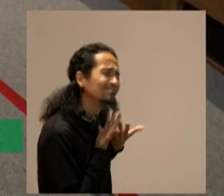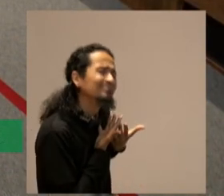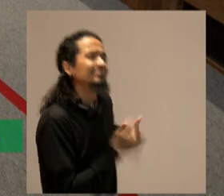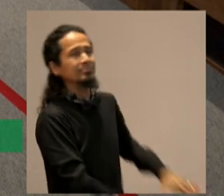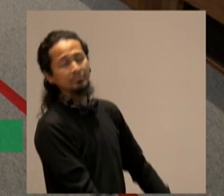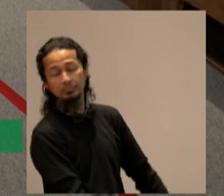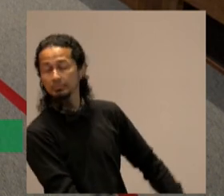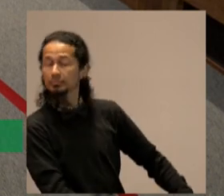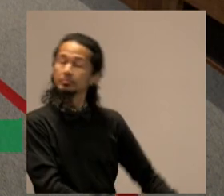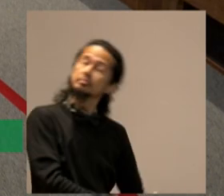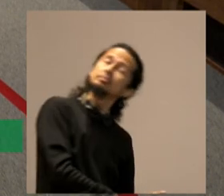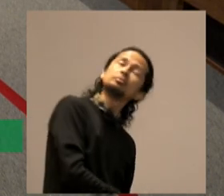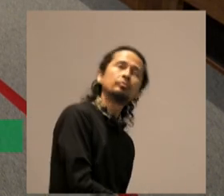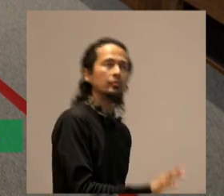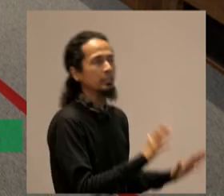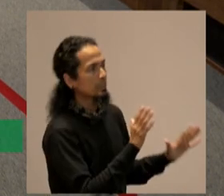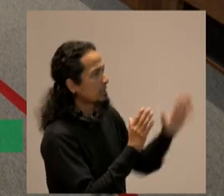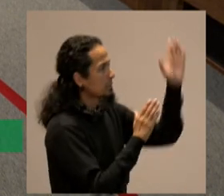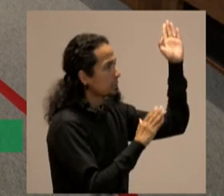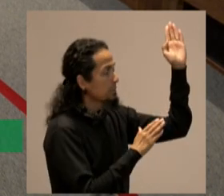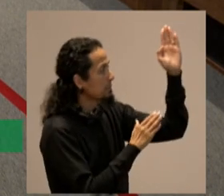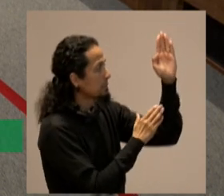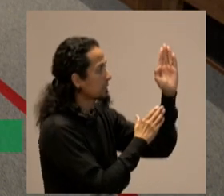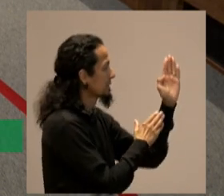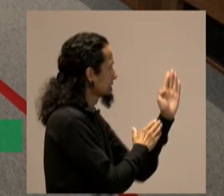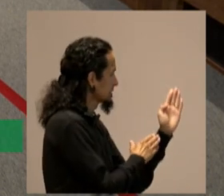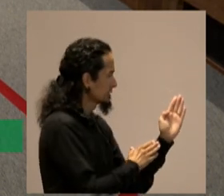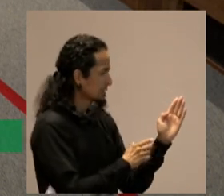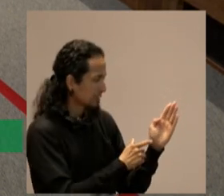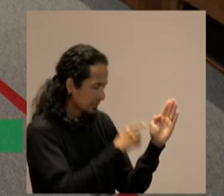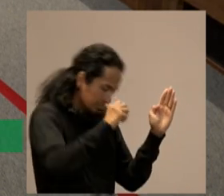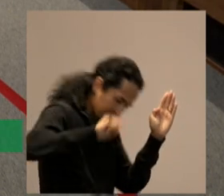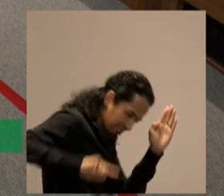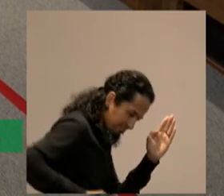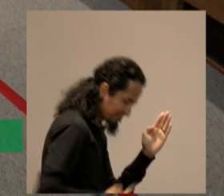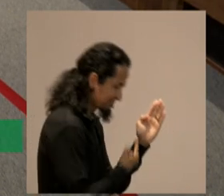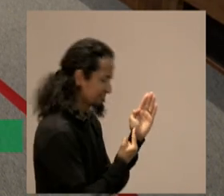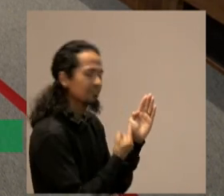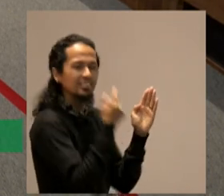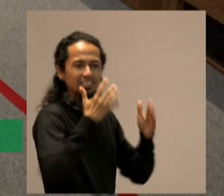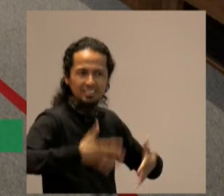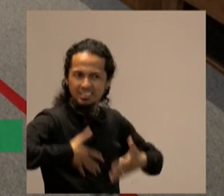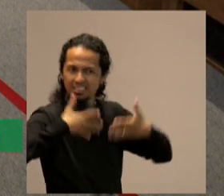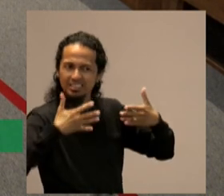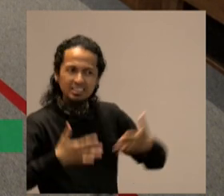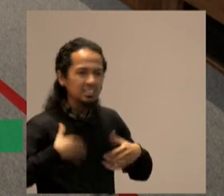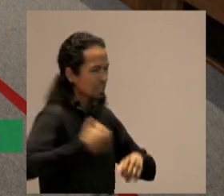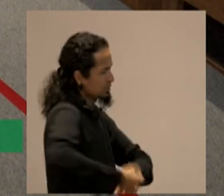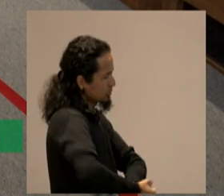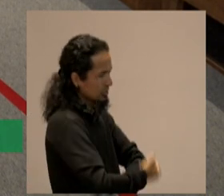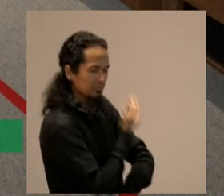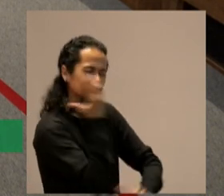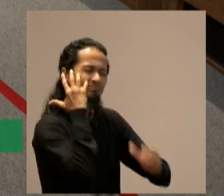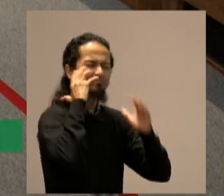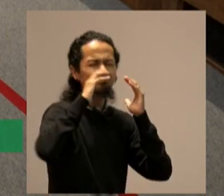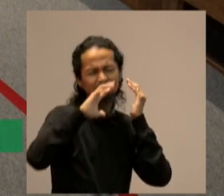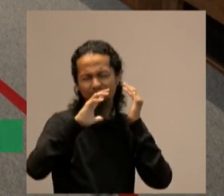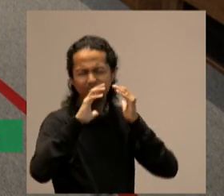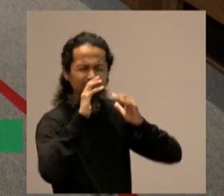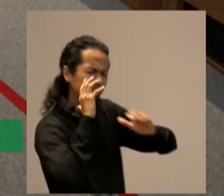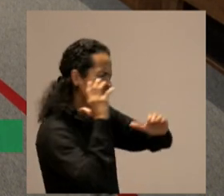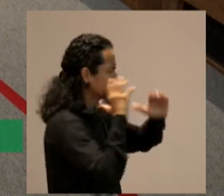feito um arrastão de alegria e emoção. O pranto rola, meu canto